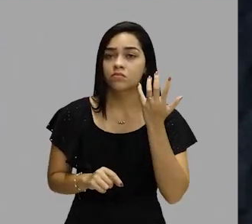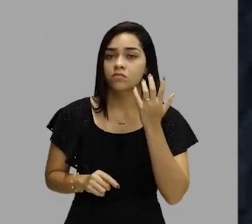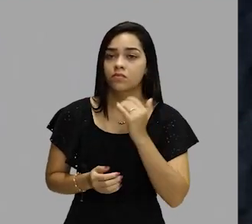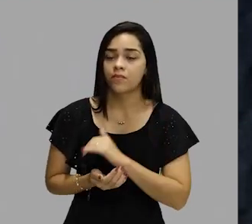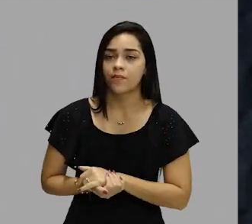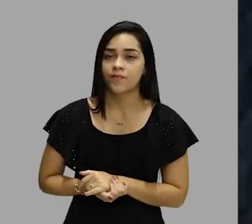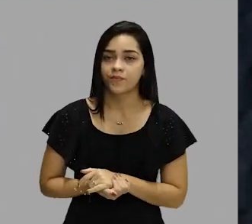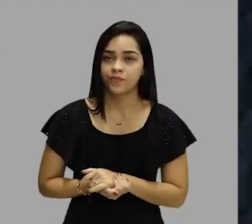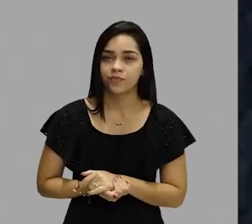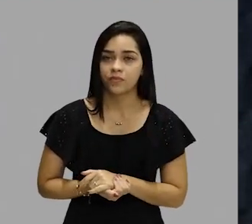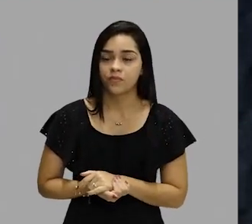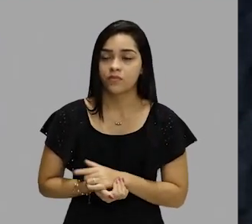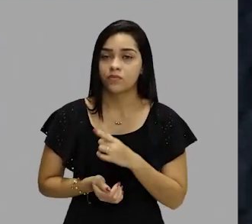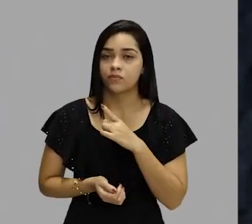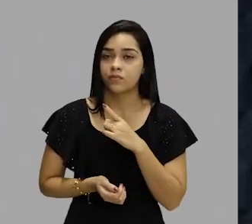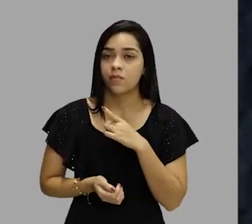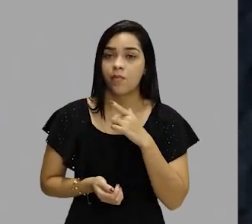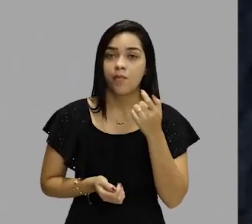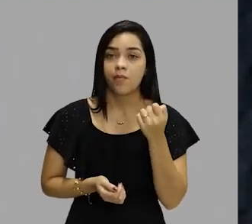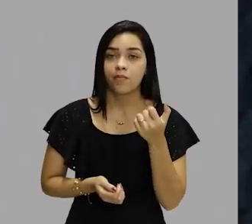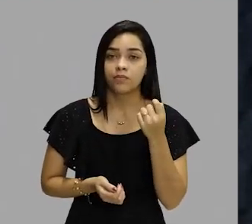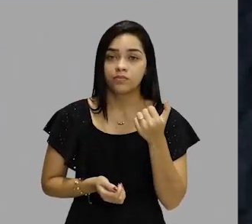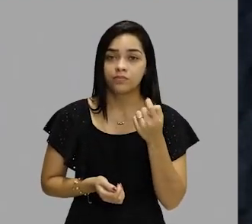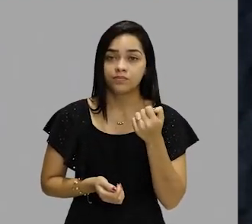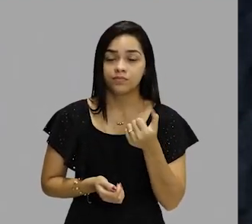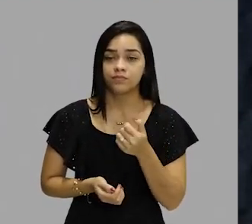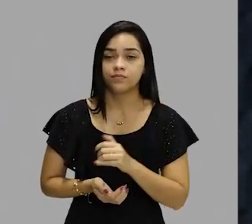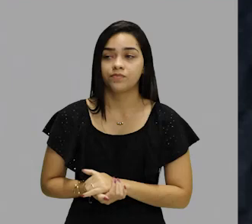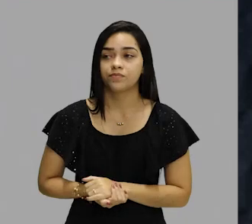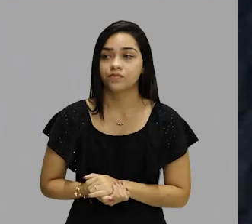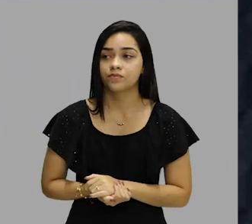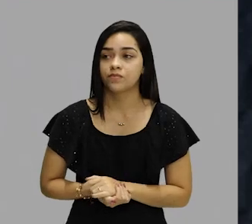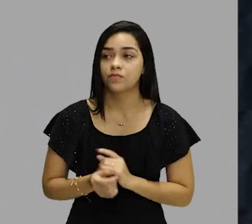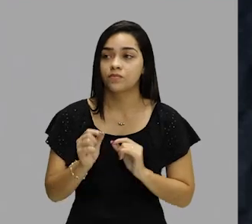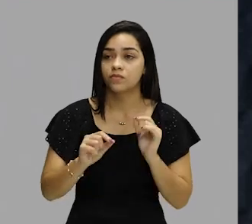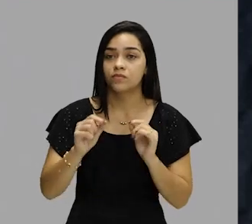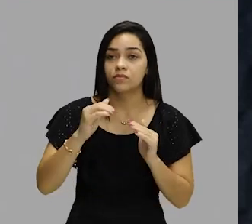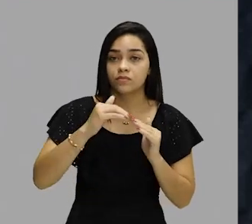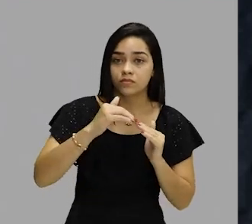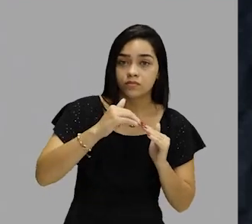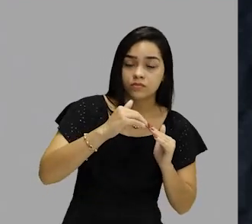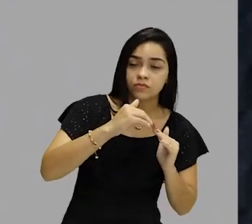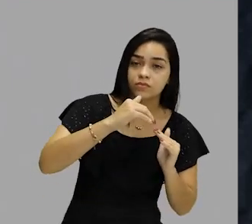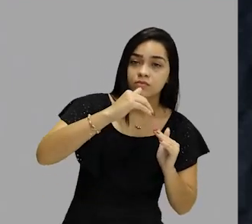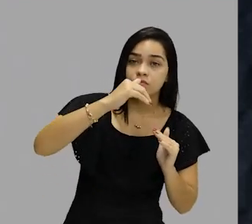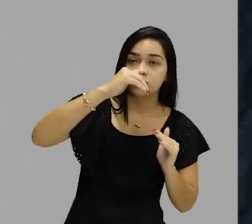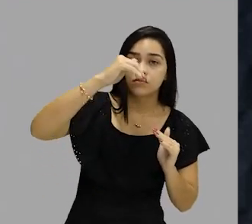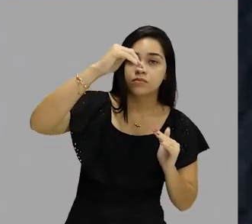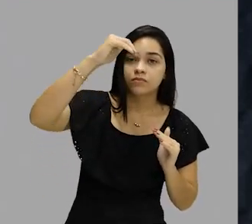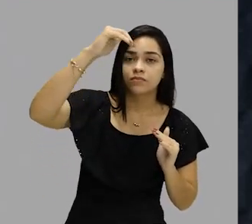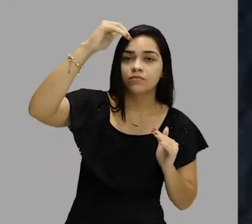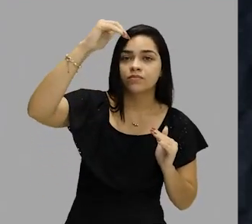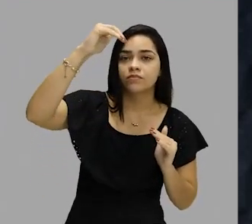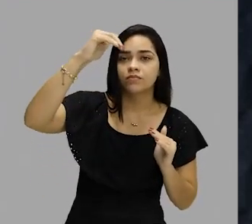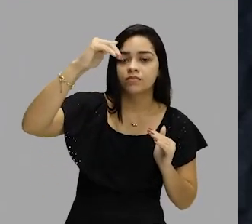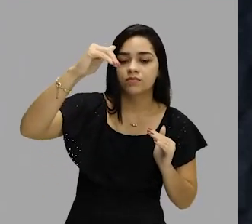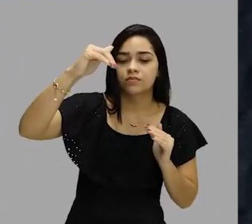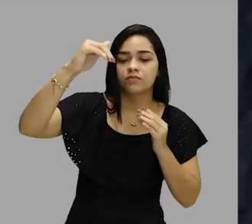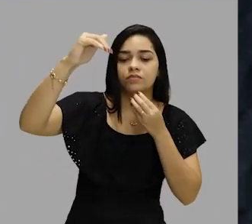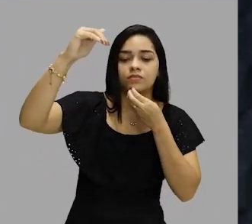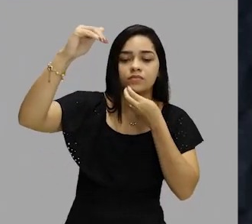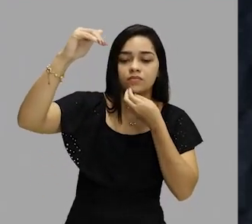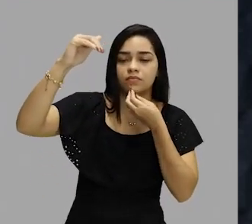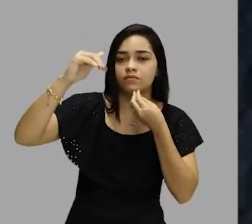de presas? Quando tinha poucos predadores, ó, a população de presas começou a aumentar ao longo do